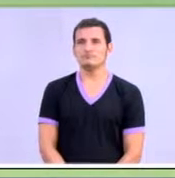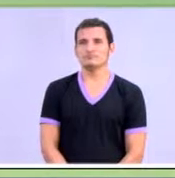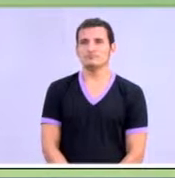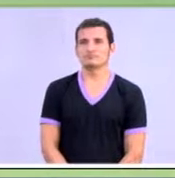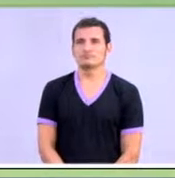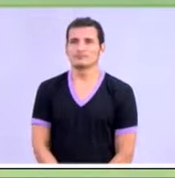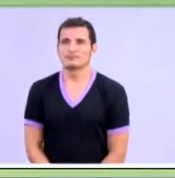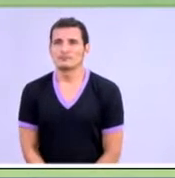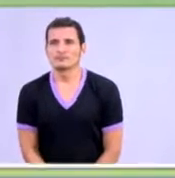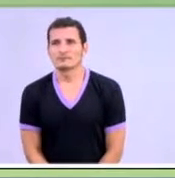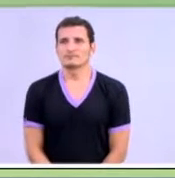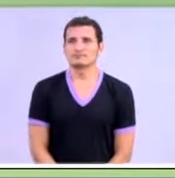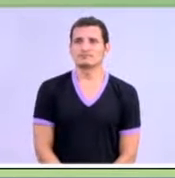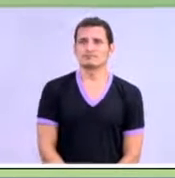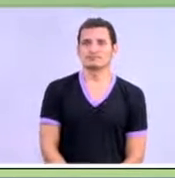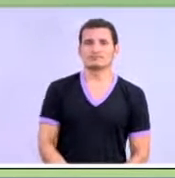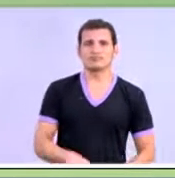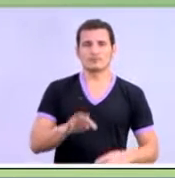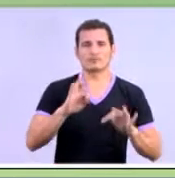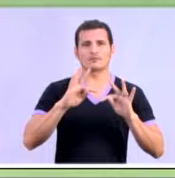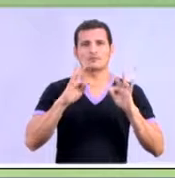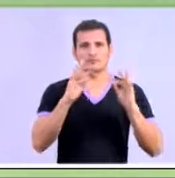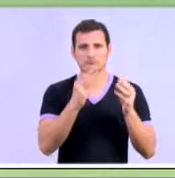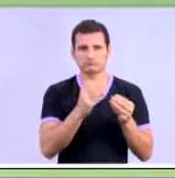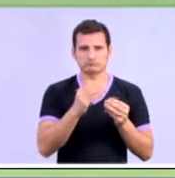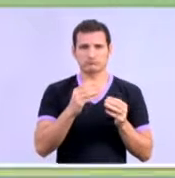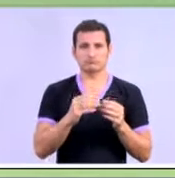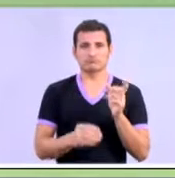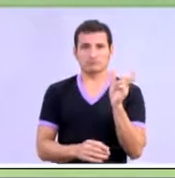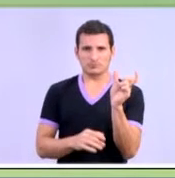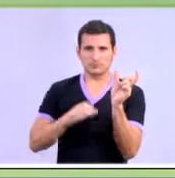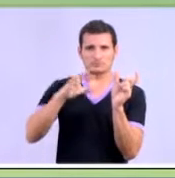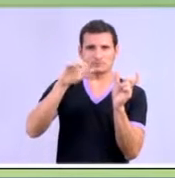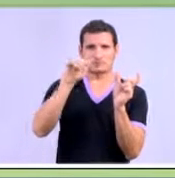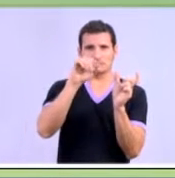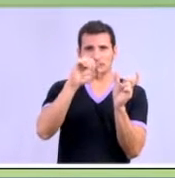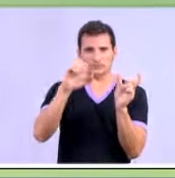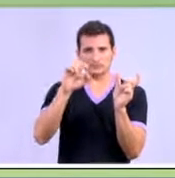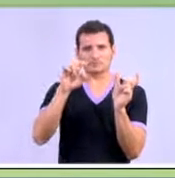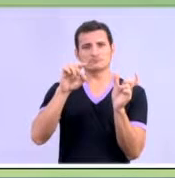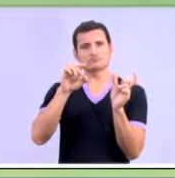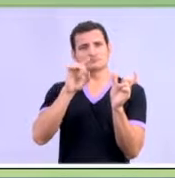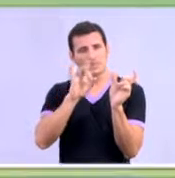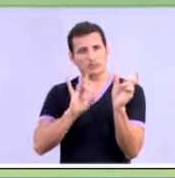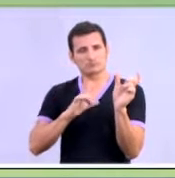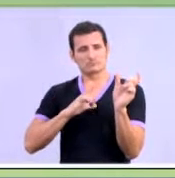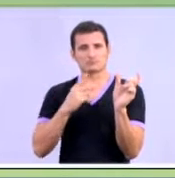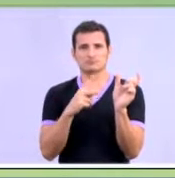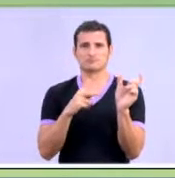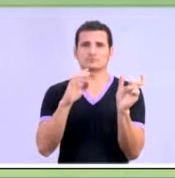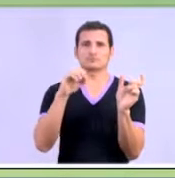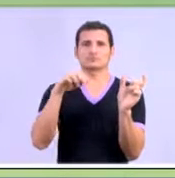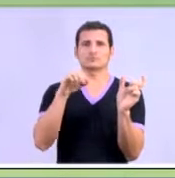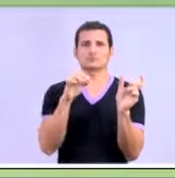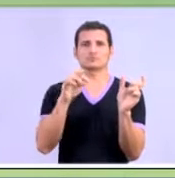E detalhe, todas as classes têm pelo menos um construtor. Opa, professor.